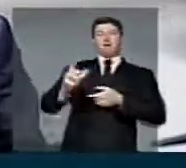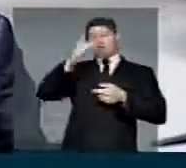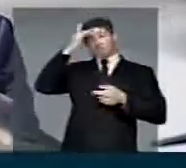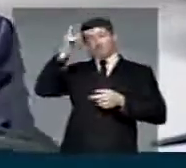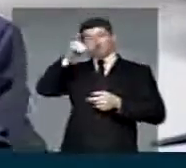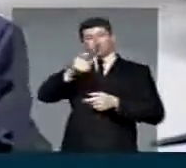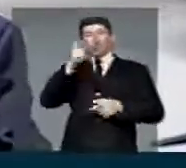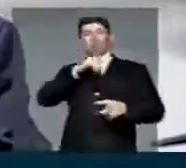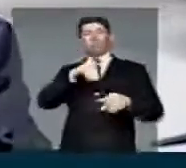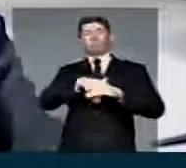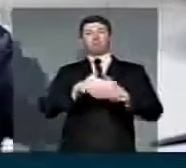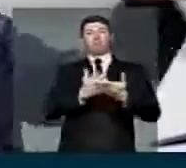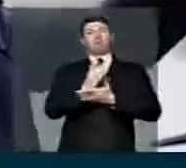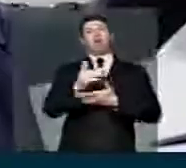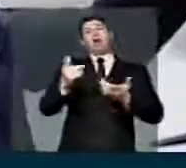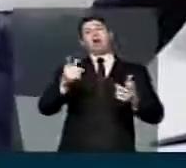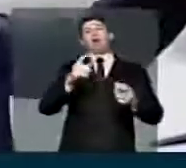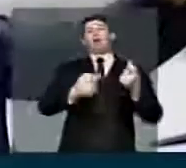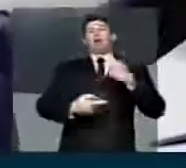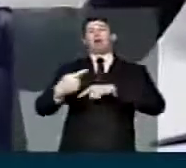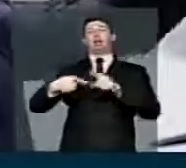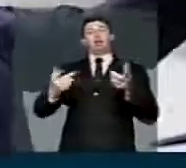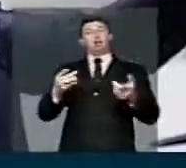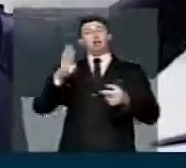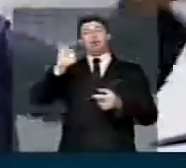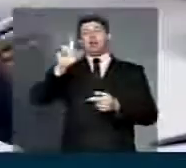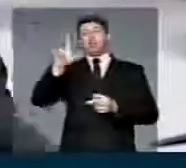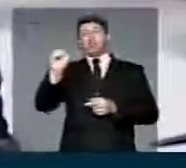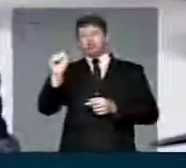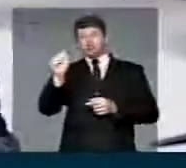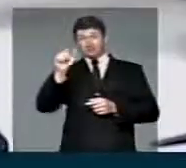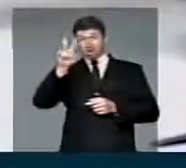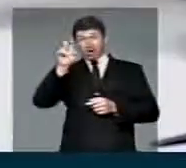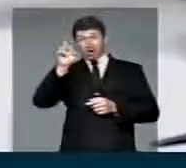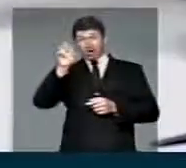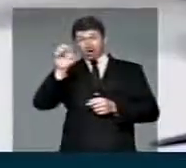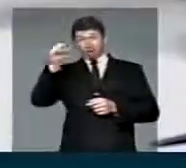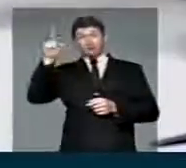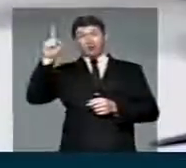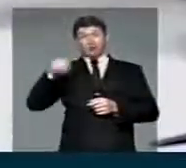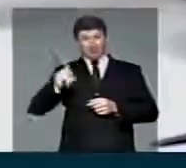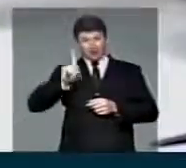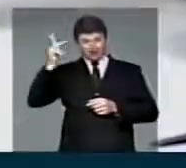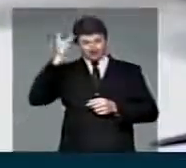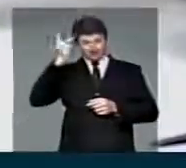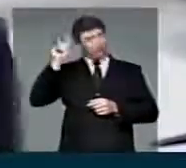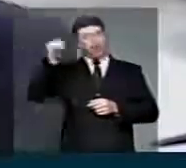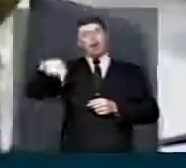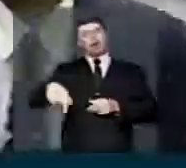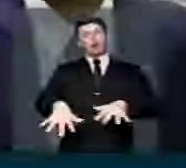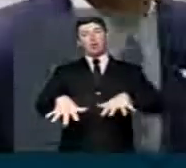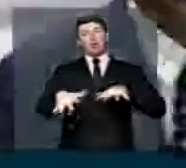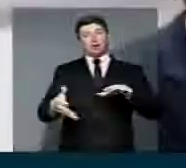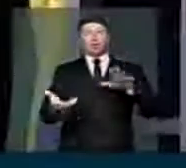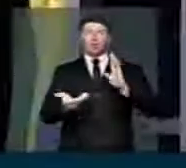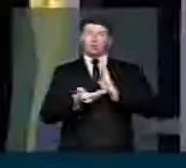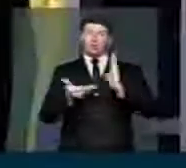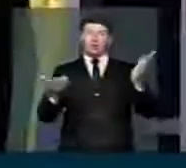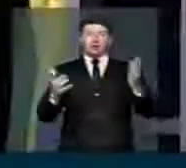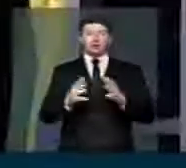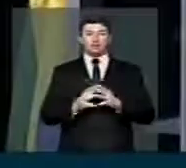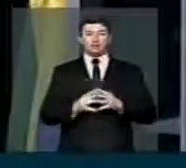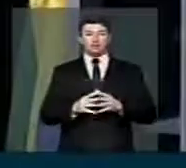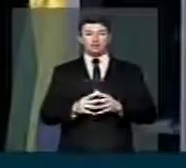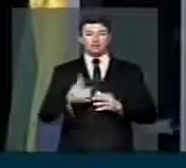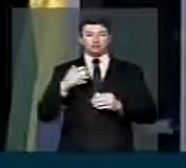dividendo. Portanto, lamentavelmente, a Bolsa de Valores não fica em São Paulo, é aqui no plenário do Congresso Nacional. Obrigado. Eu que